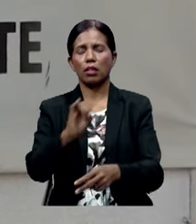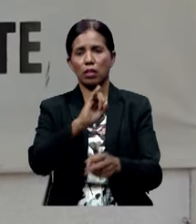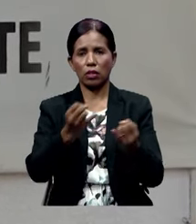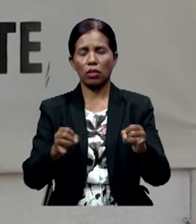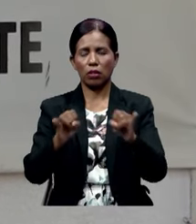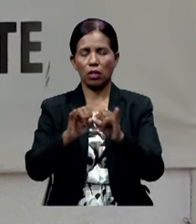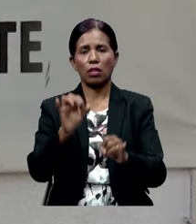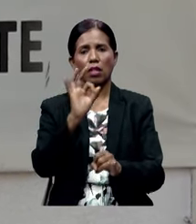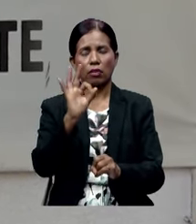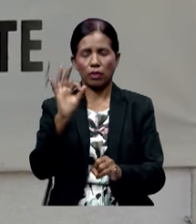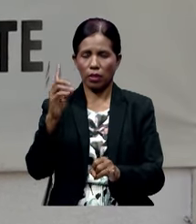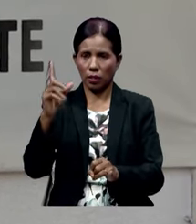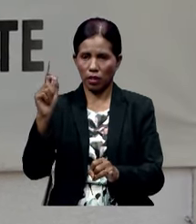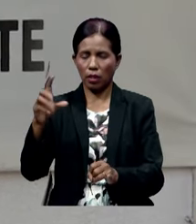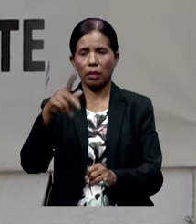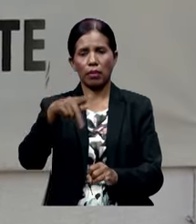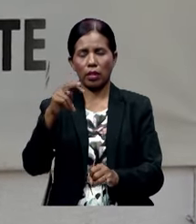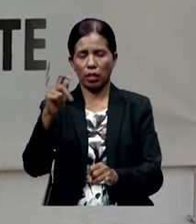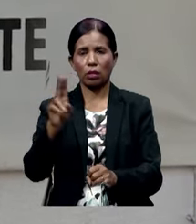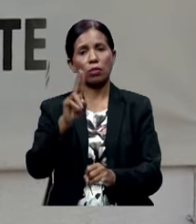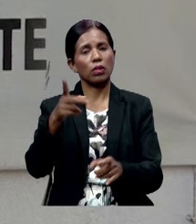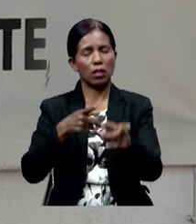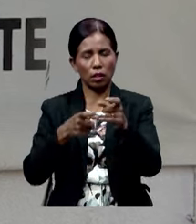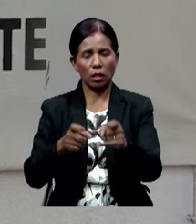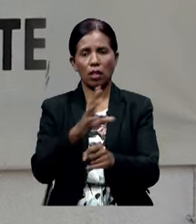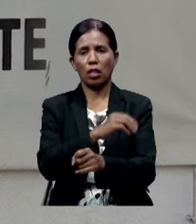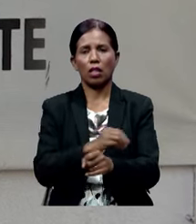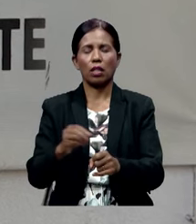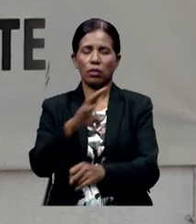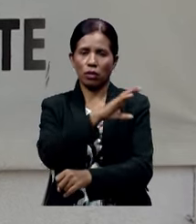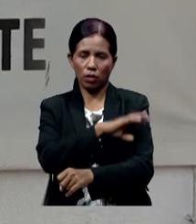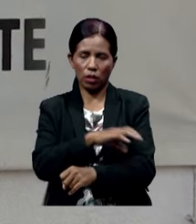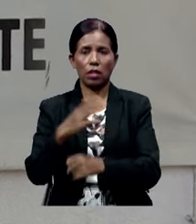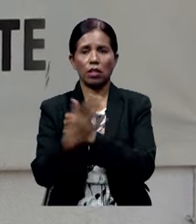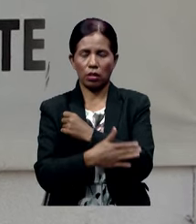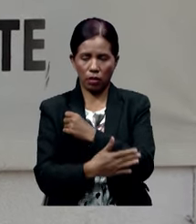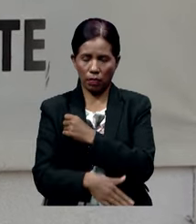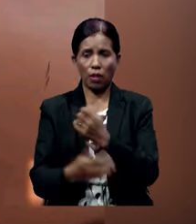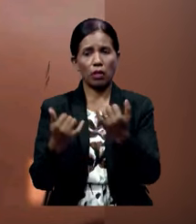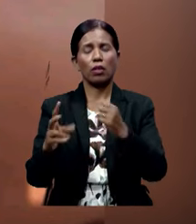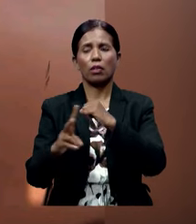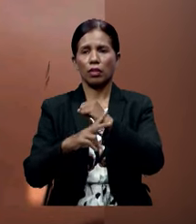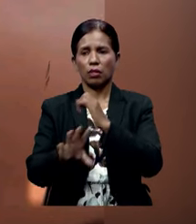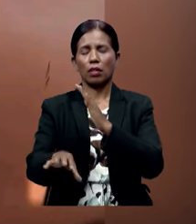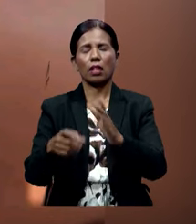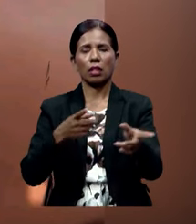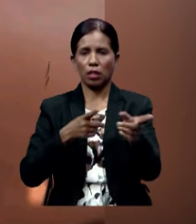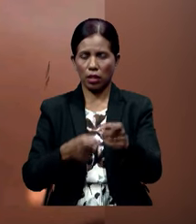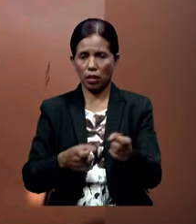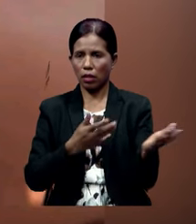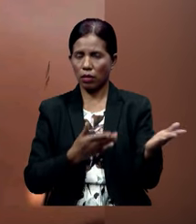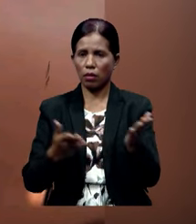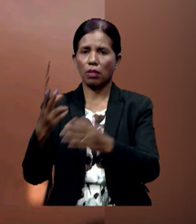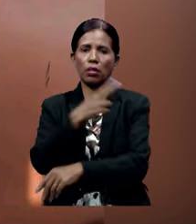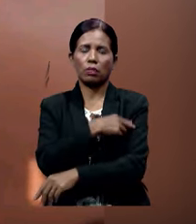no PNTele, mas bele usa quilat ato garante soberania nação. Dadão ne vítima ne berretan tiro, transportado ona ba